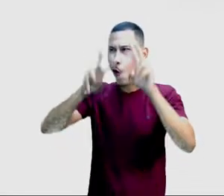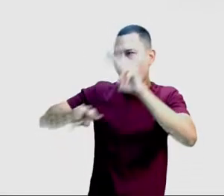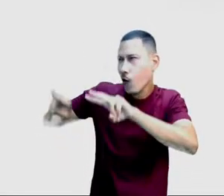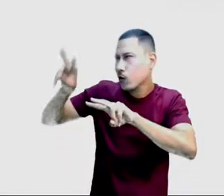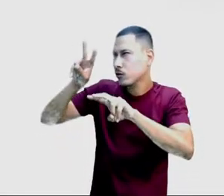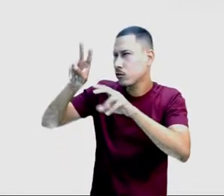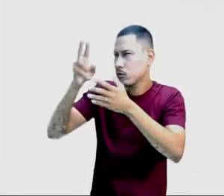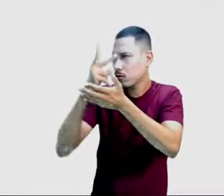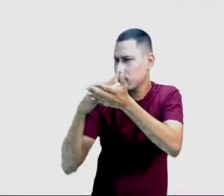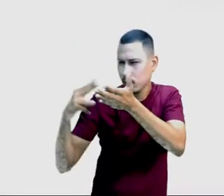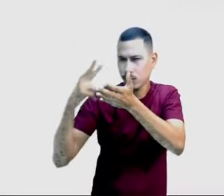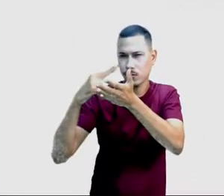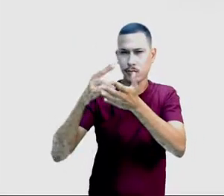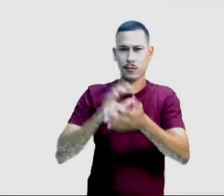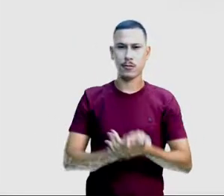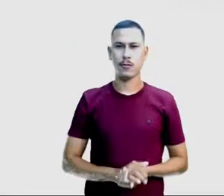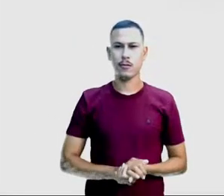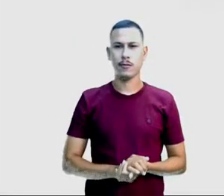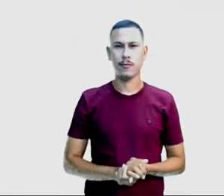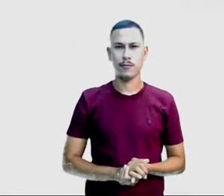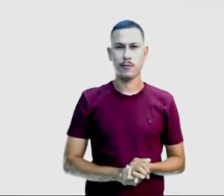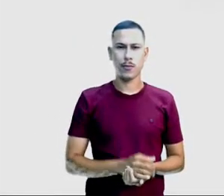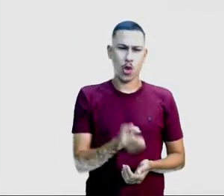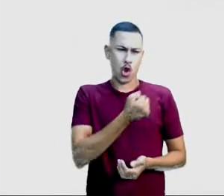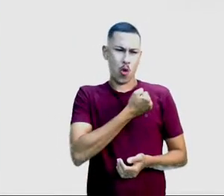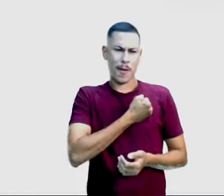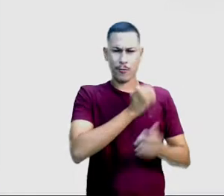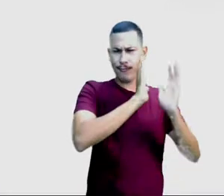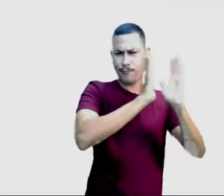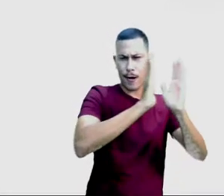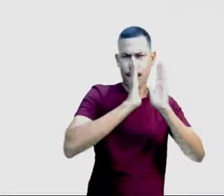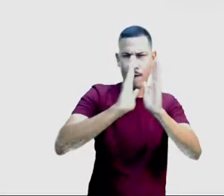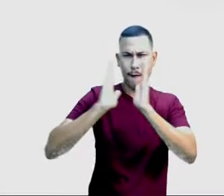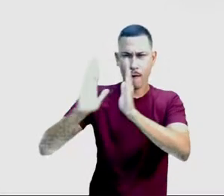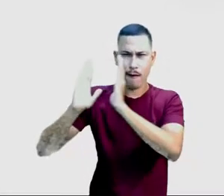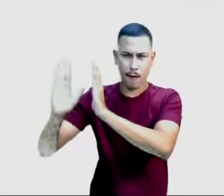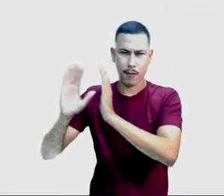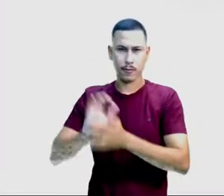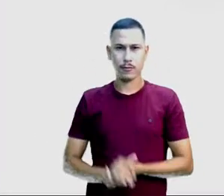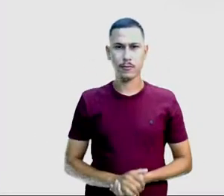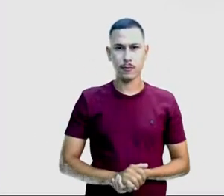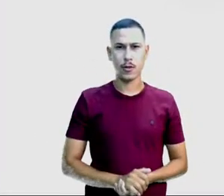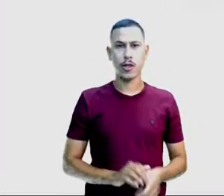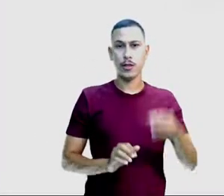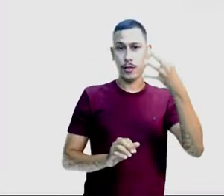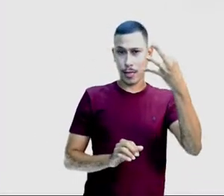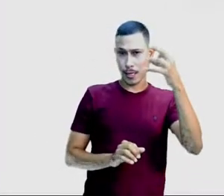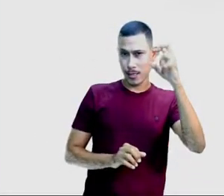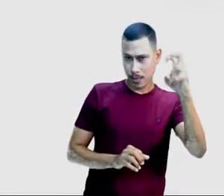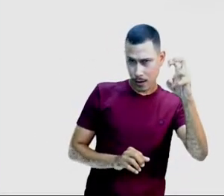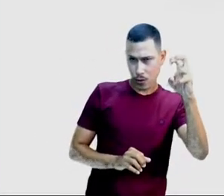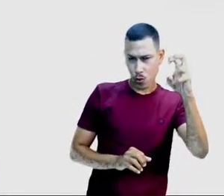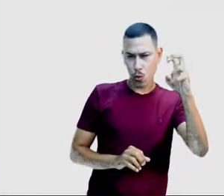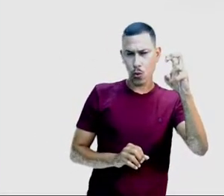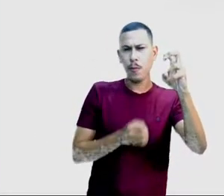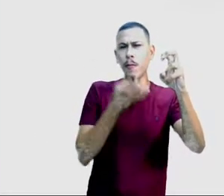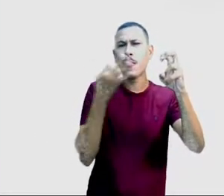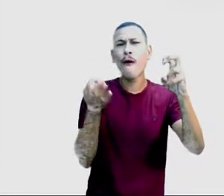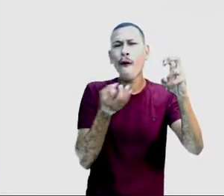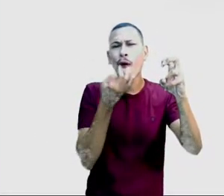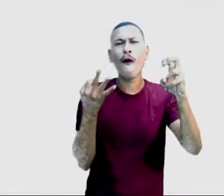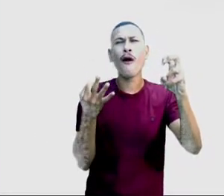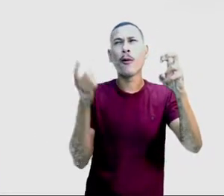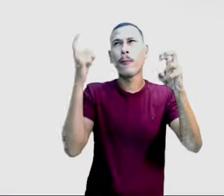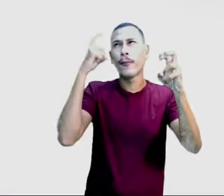ó, desenhos ou decomposição dos números, veja aí. Um tem 35, para ter 35 ele